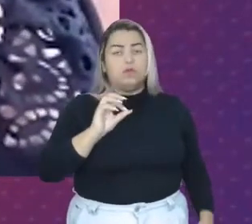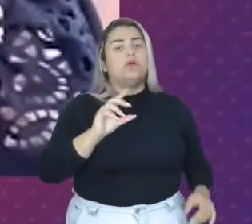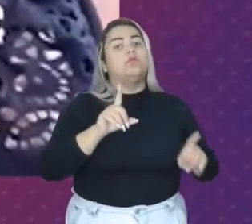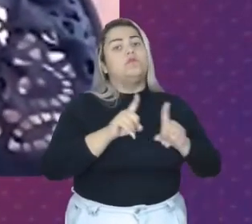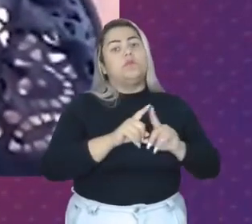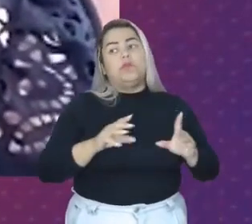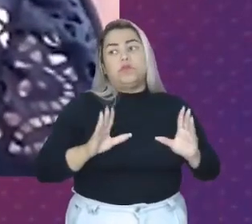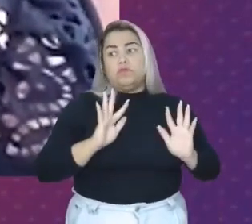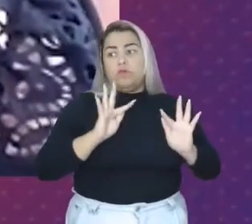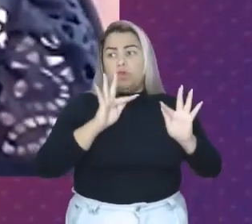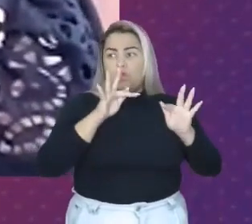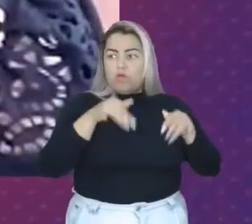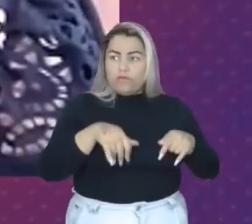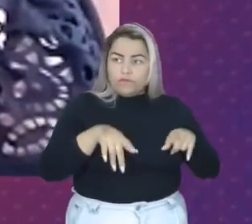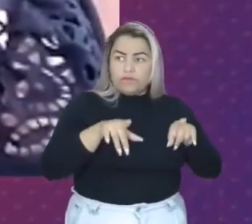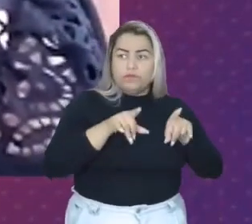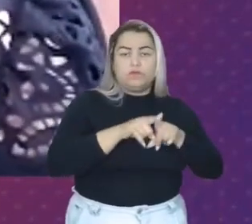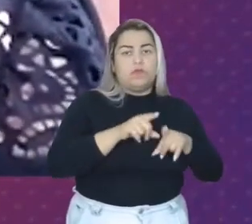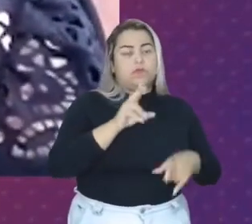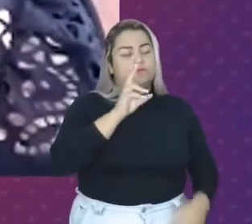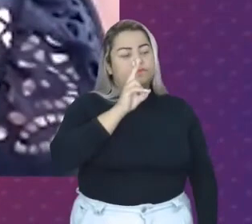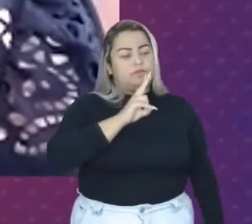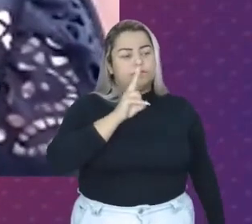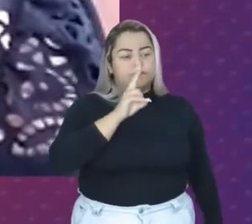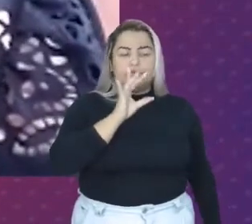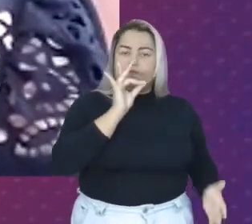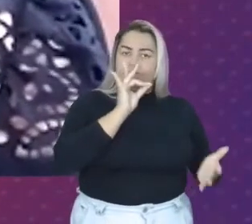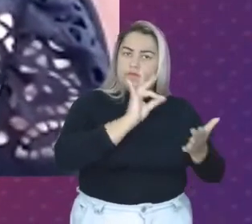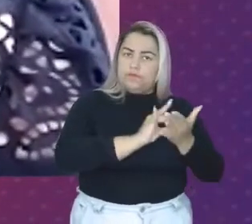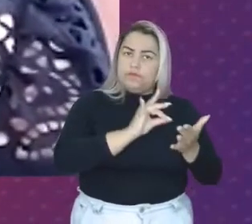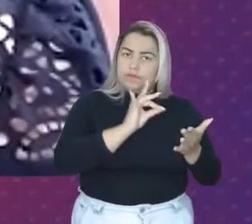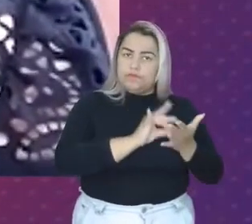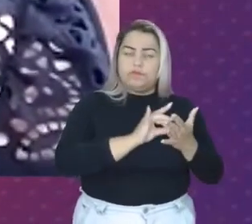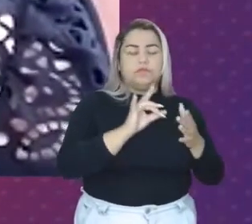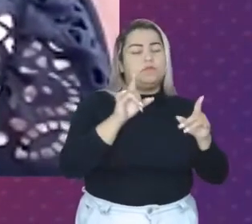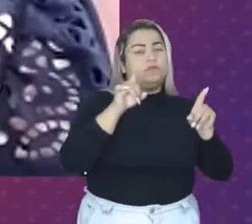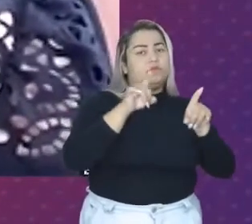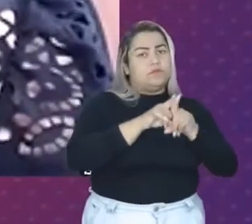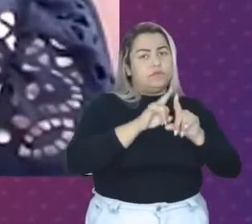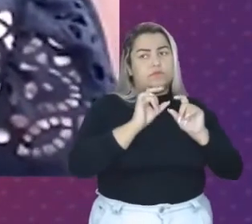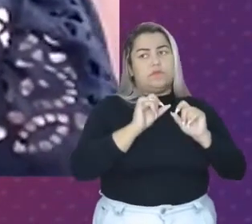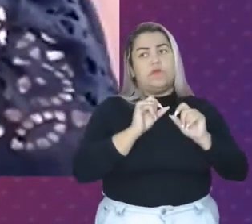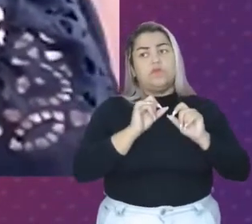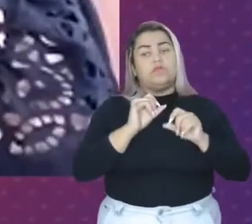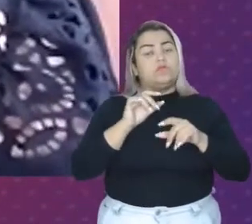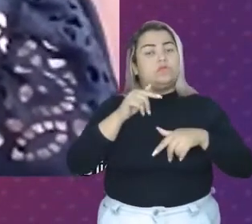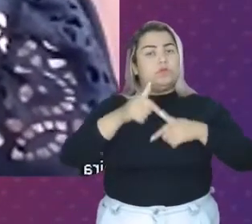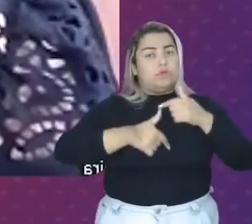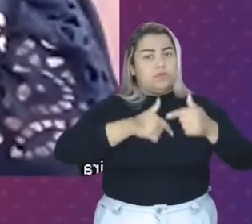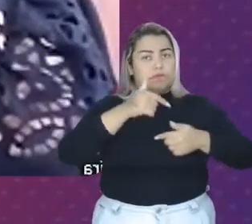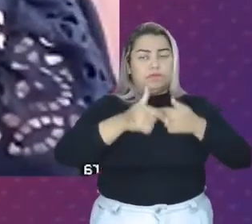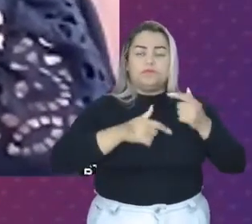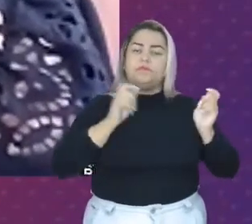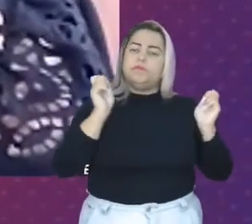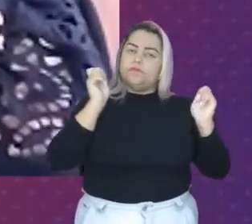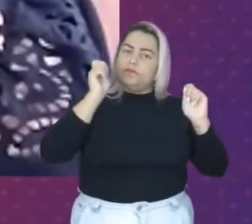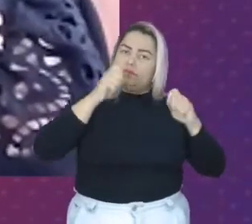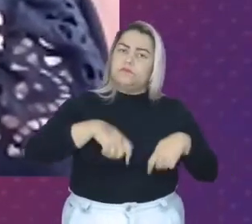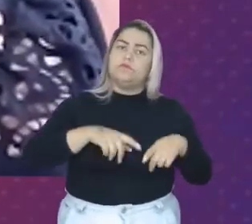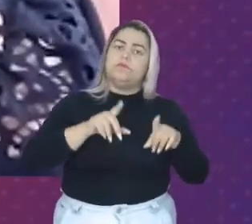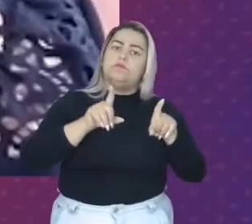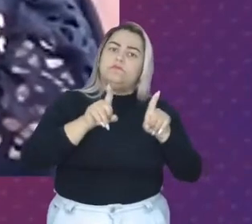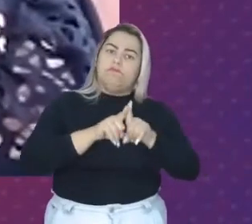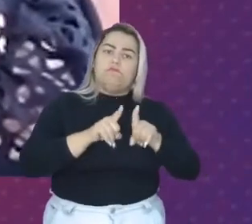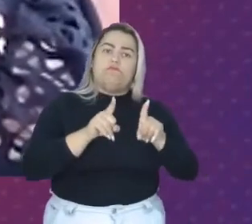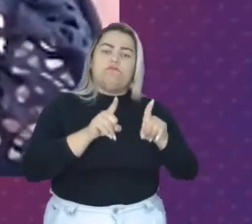ao fundo do poço ao encontrar essa realidade do Ministério do Trabalho, a gente percebe que o buraco é mais embaixo.